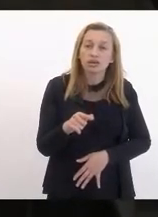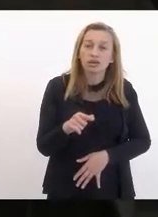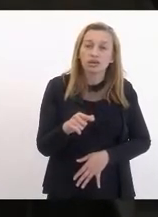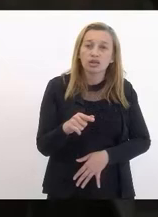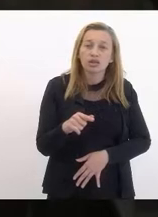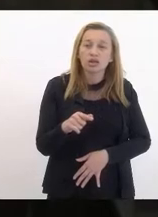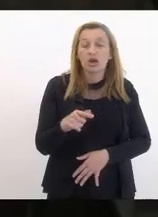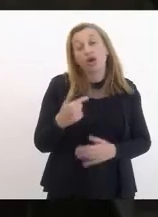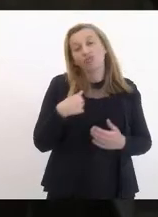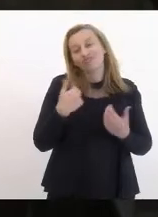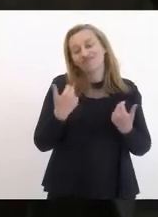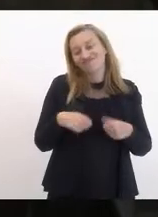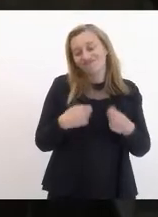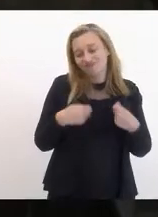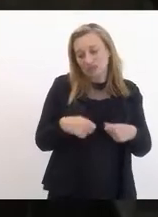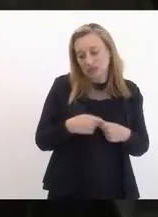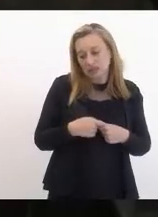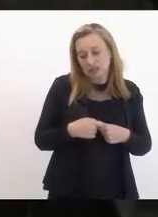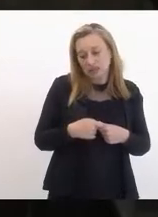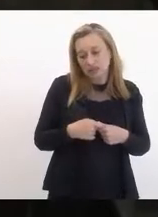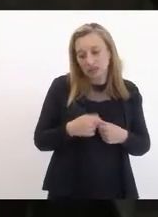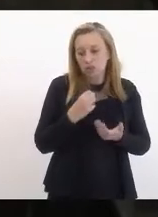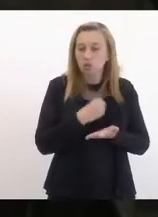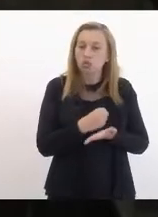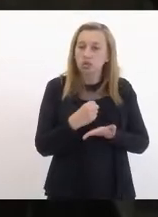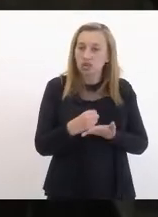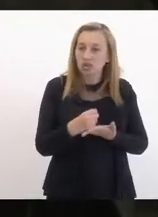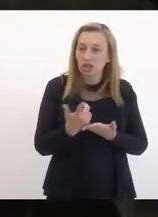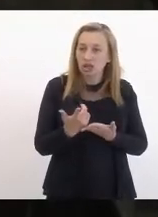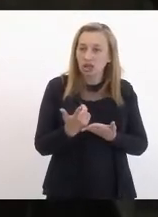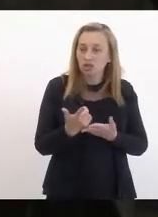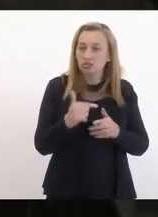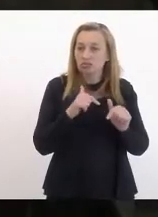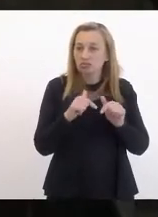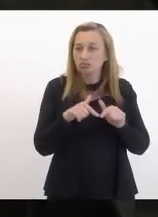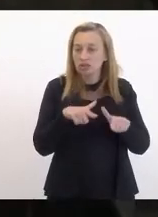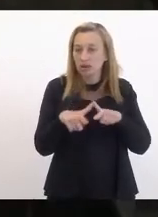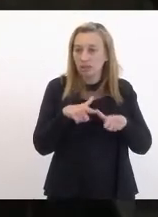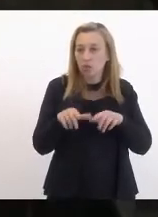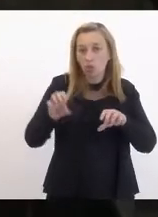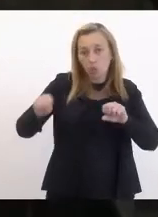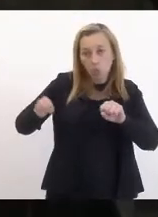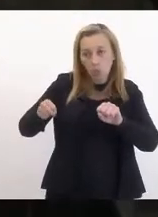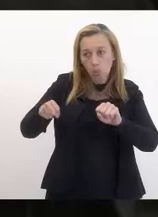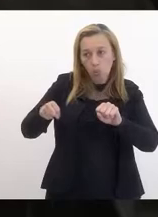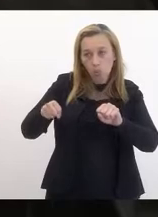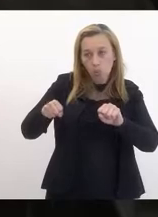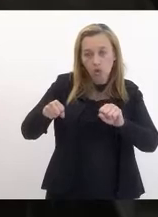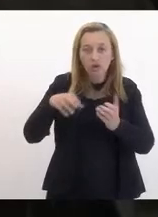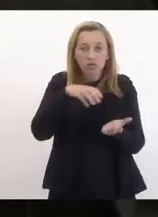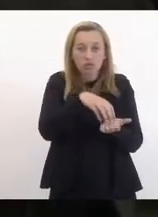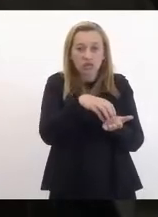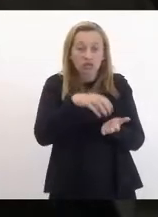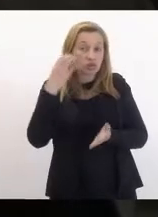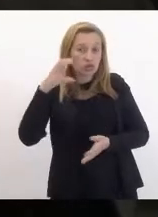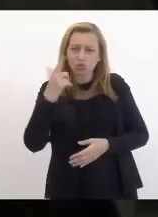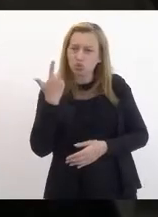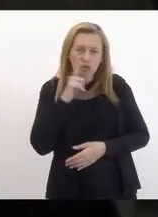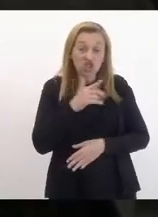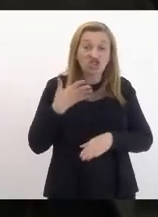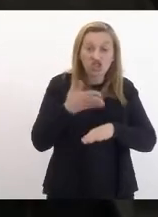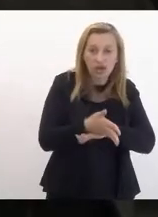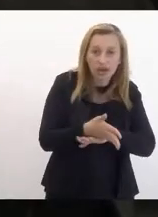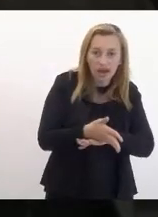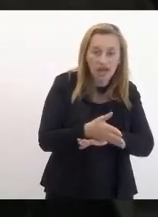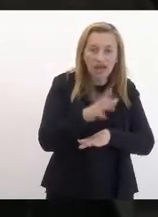Inclusive, precisei contratar um serviço regular de mototáxi no centro de Niterói, porque não chegaria